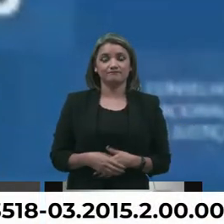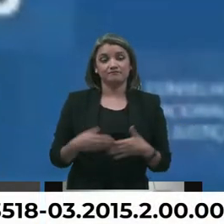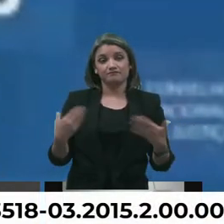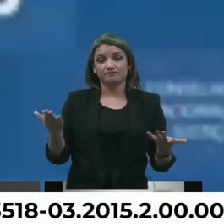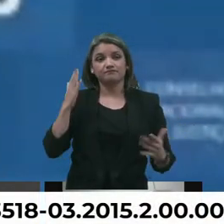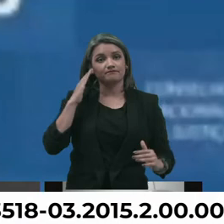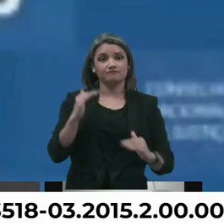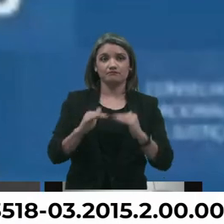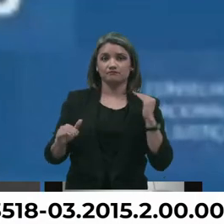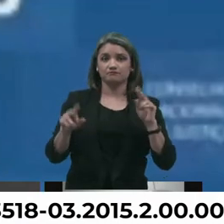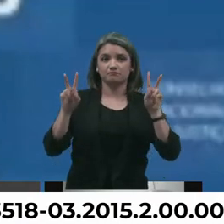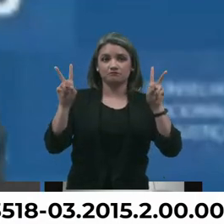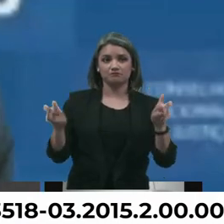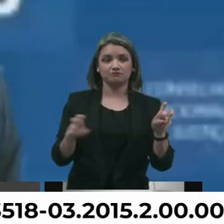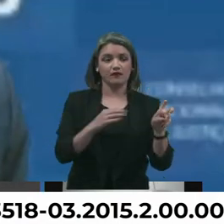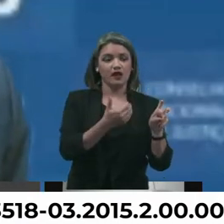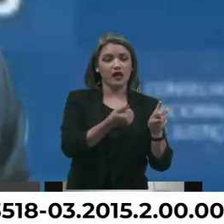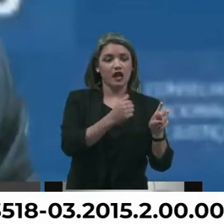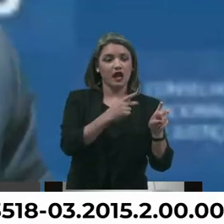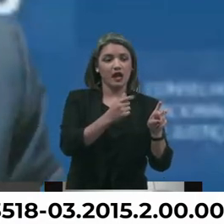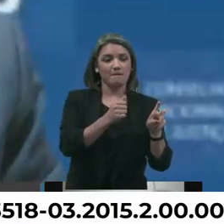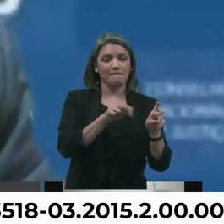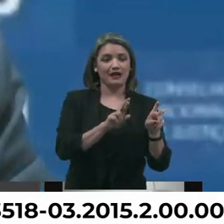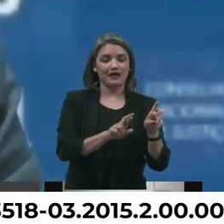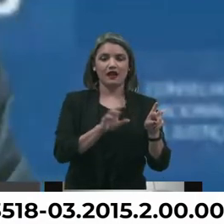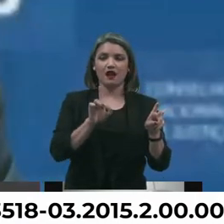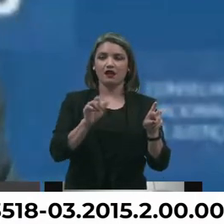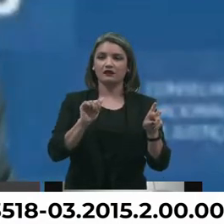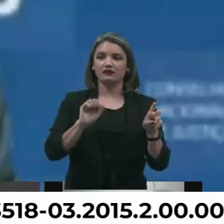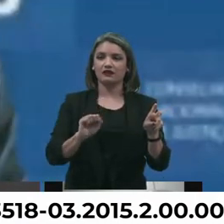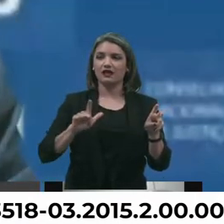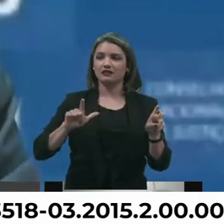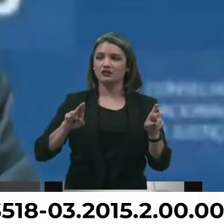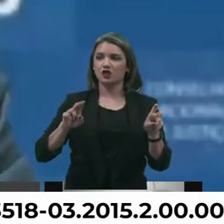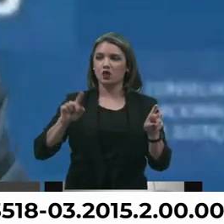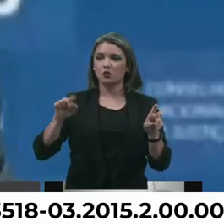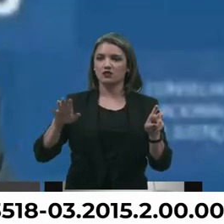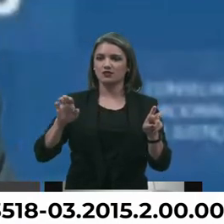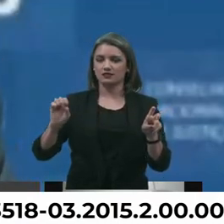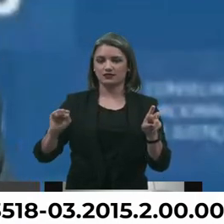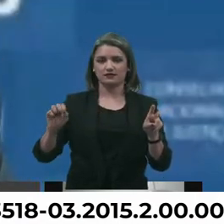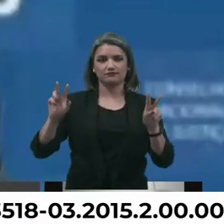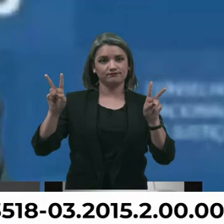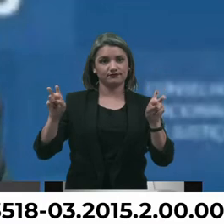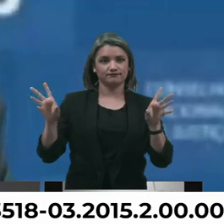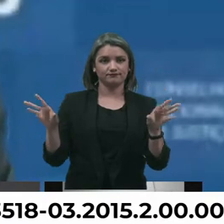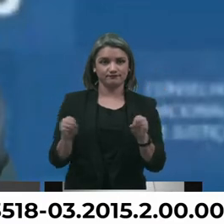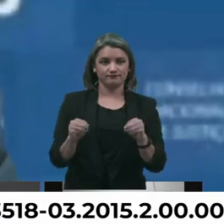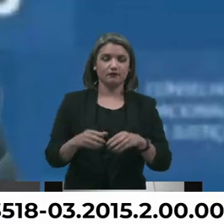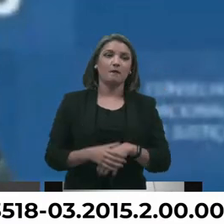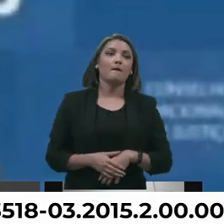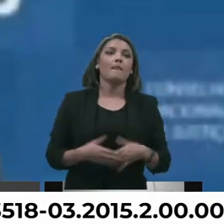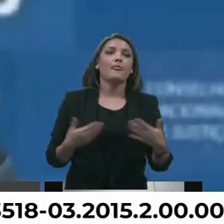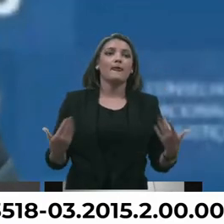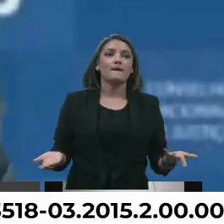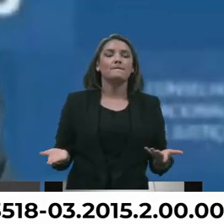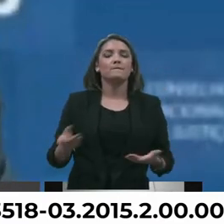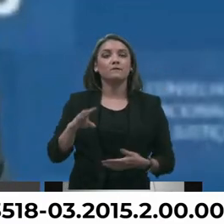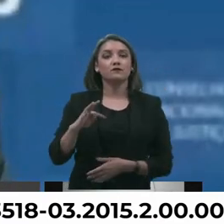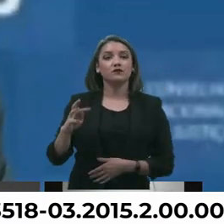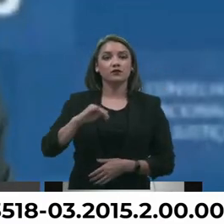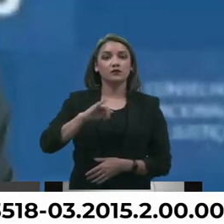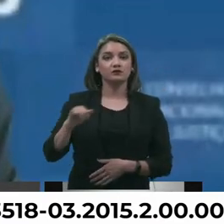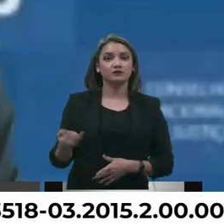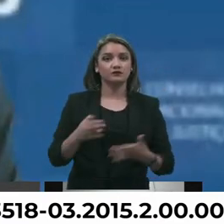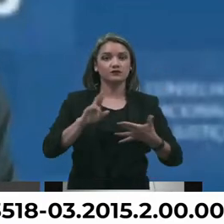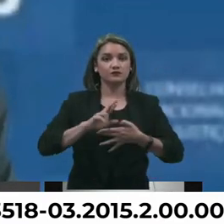termo apagar das luzes. Em relação ao questionamento suscitado pelo Tribunal de Justiça, em suas razões recursais,